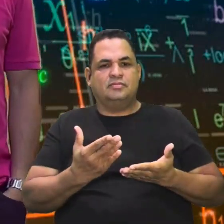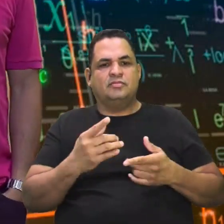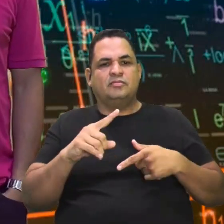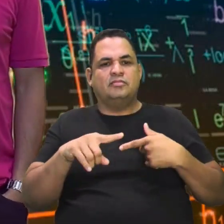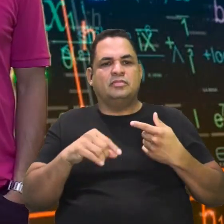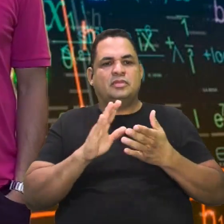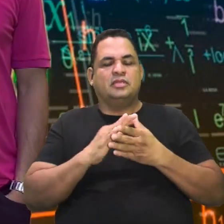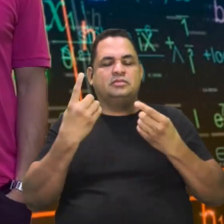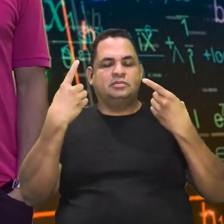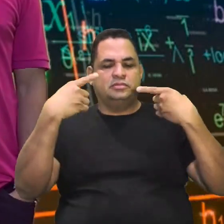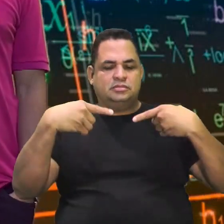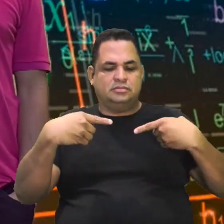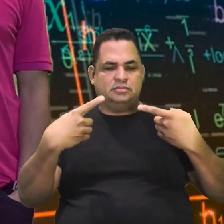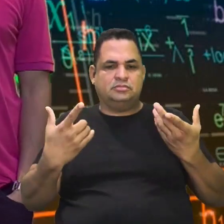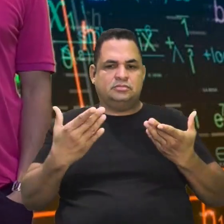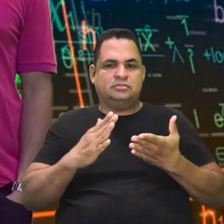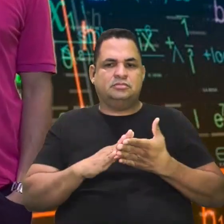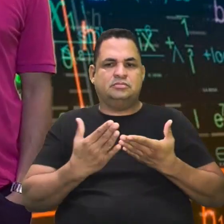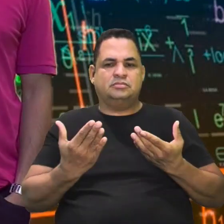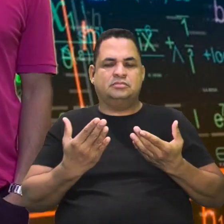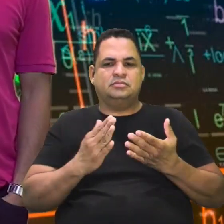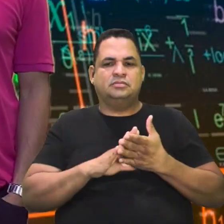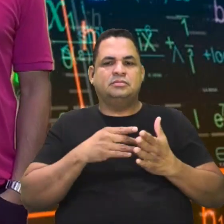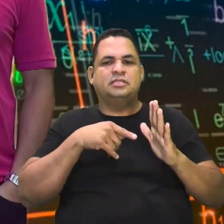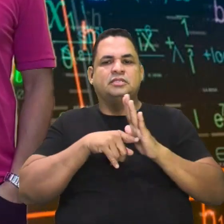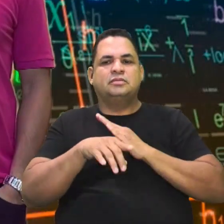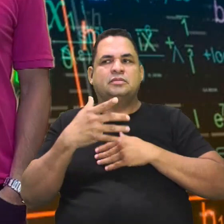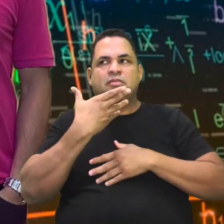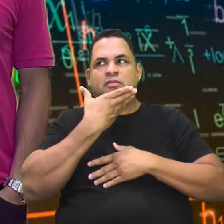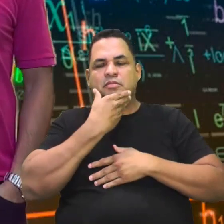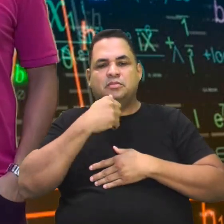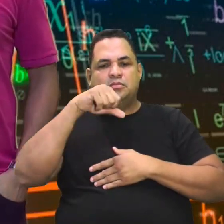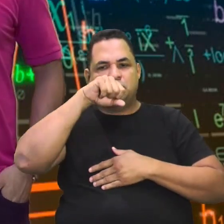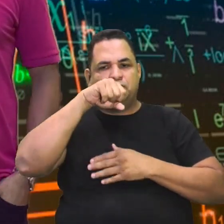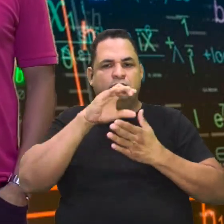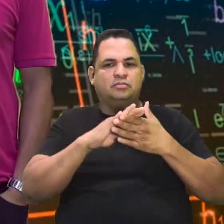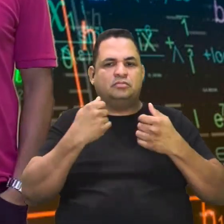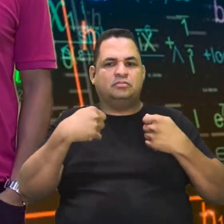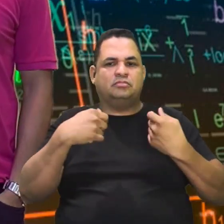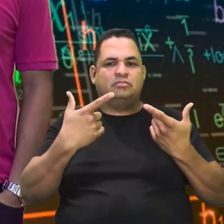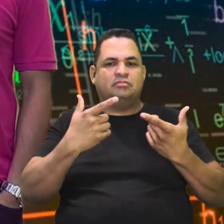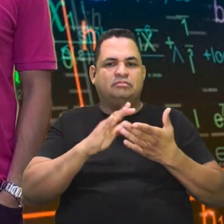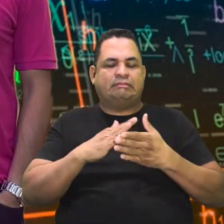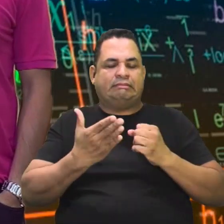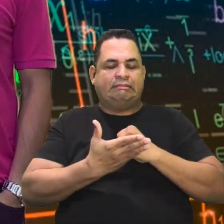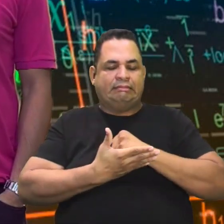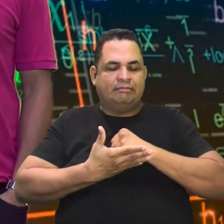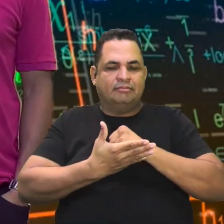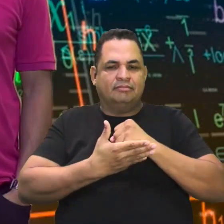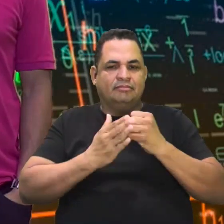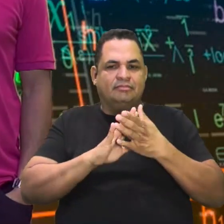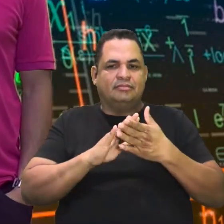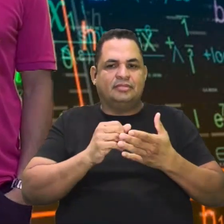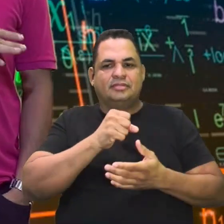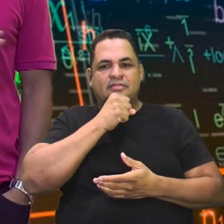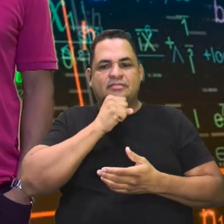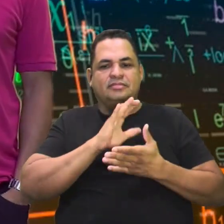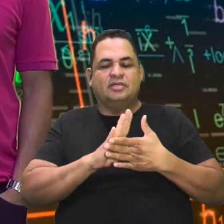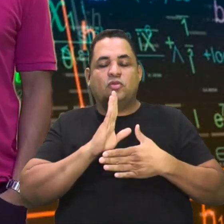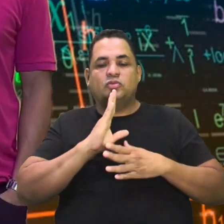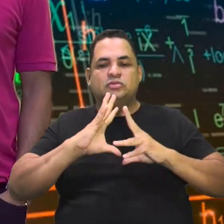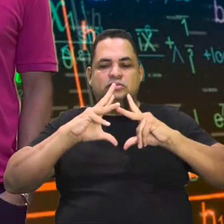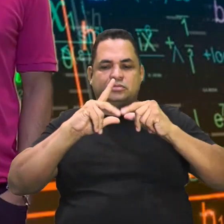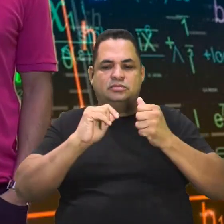coisa é desafiar o irmão, é desafiar o pai. Se perguntar pro pai, ele vai saber, tá? Então, esses nossos que são bem básicos, então os mais velhos vão todos